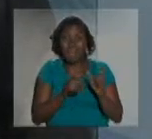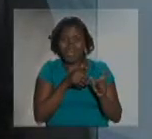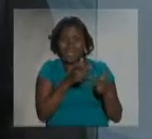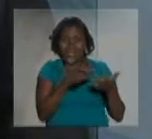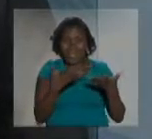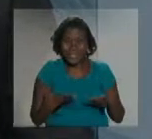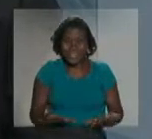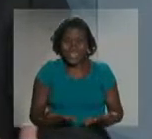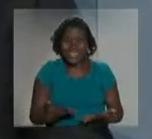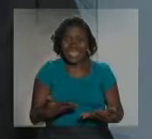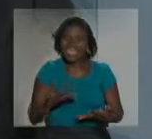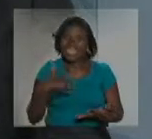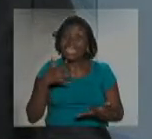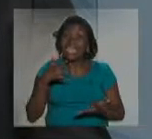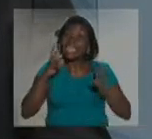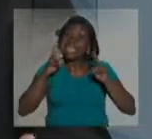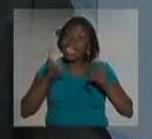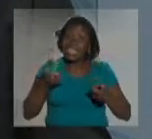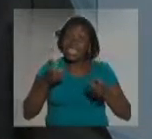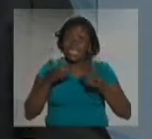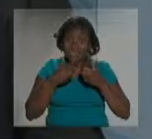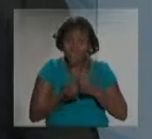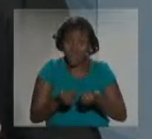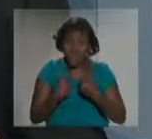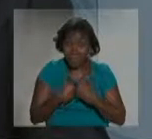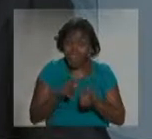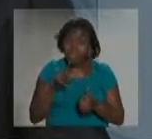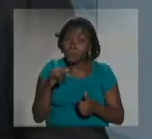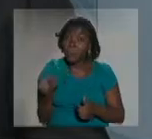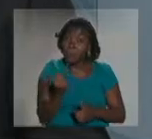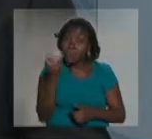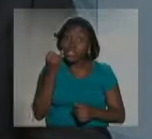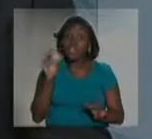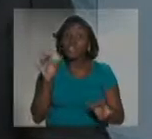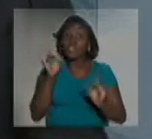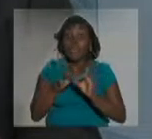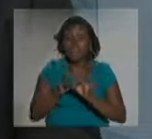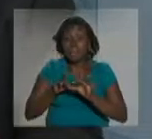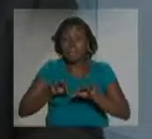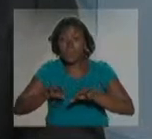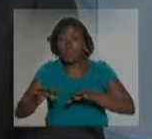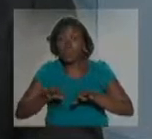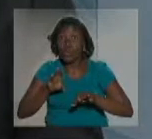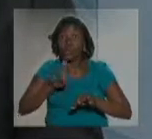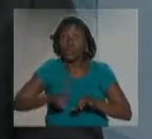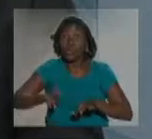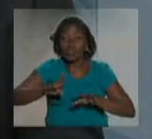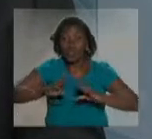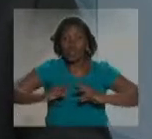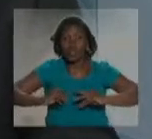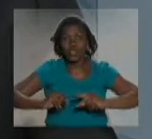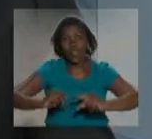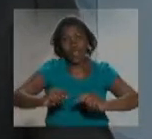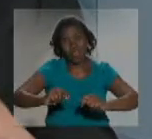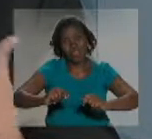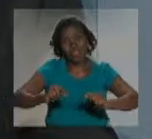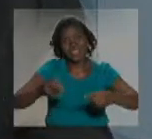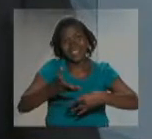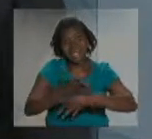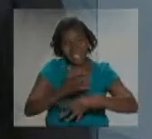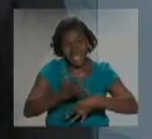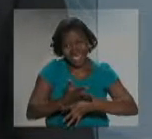Paulo, é que nessa questão também de transporte é importante também integrar o planejamento do uso do solo da cidade. Então, nesse modelo que